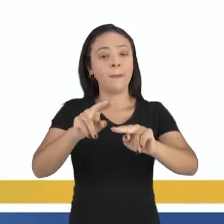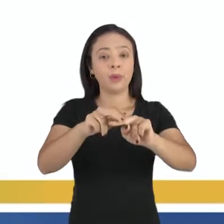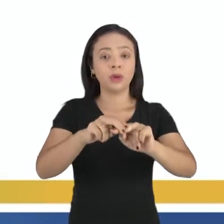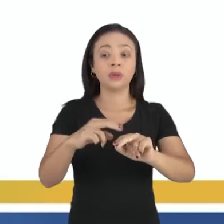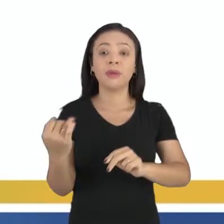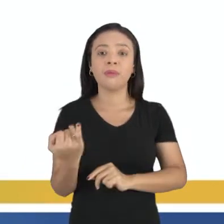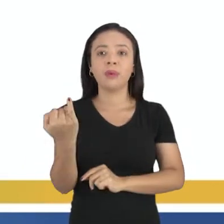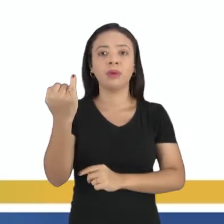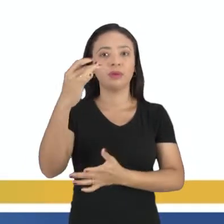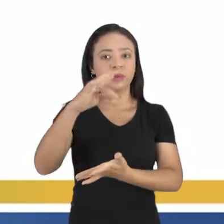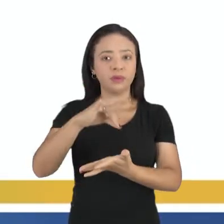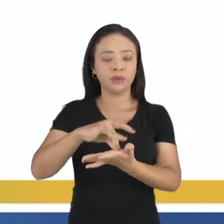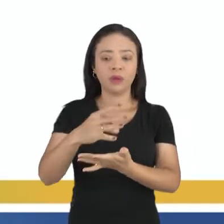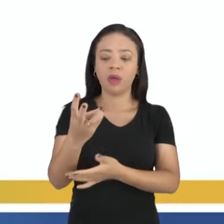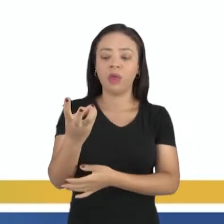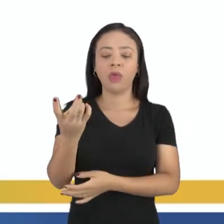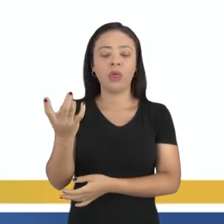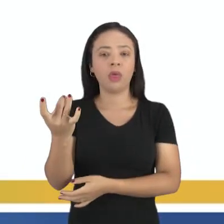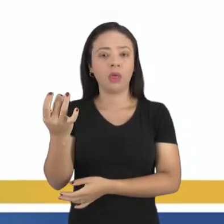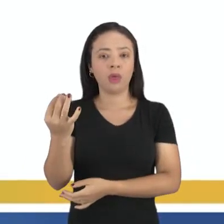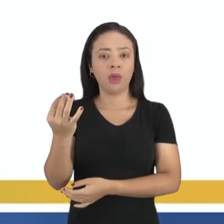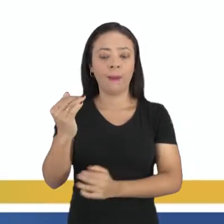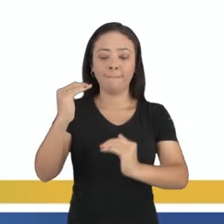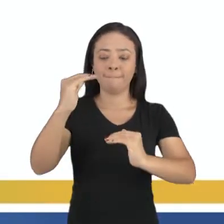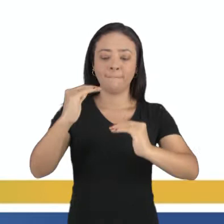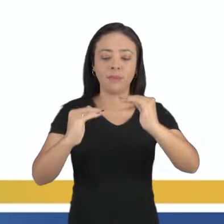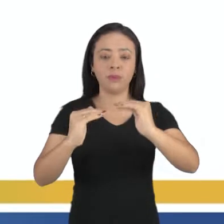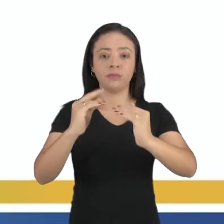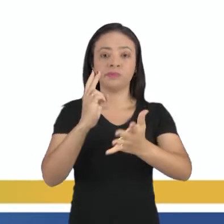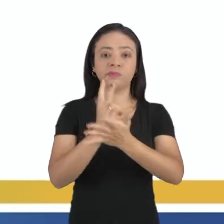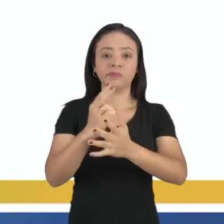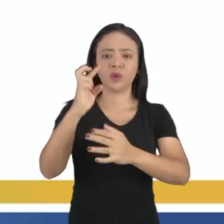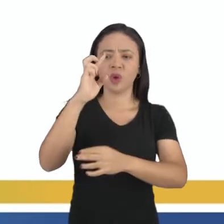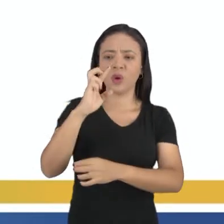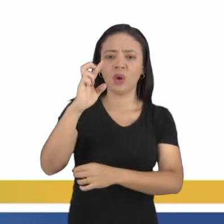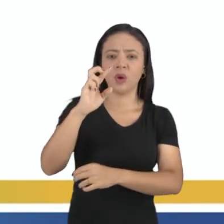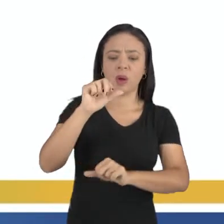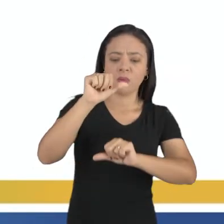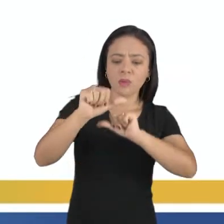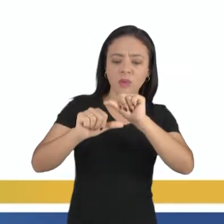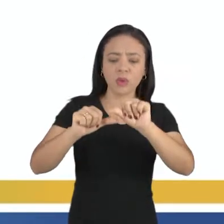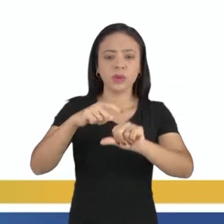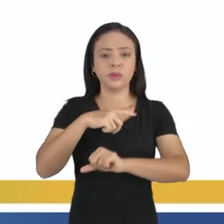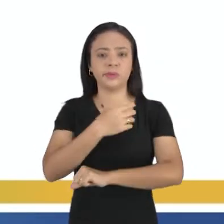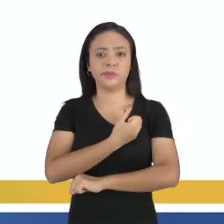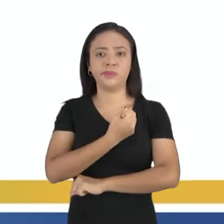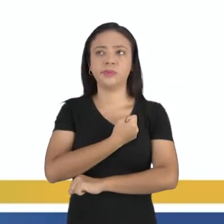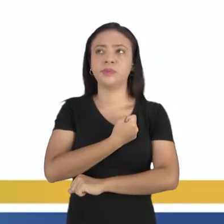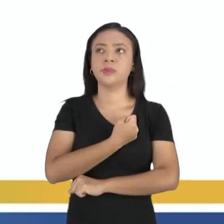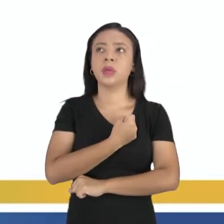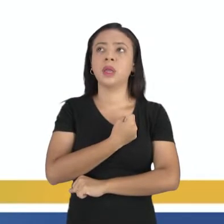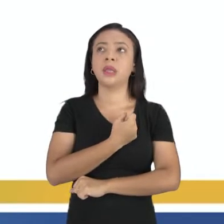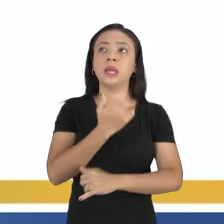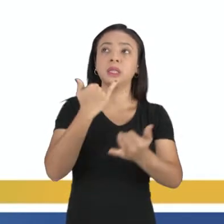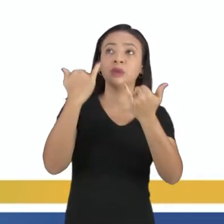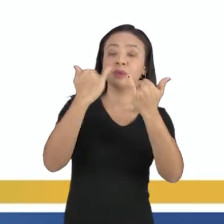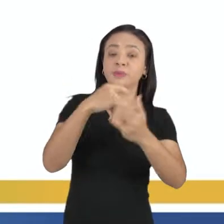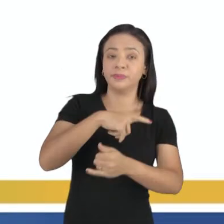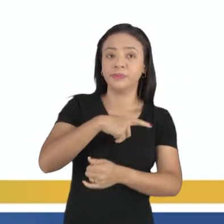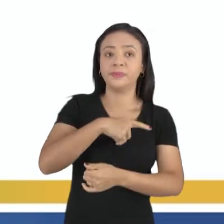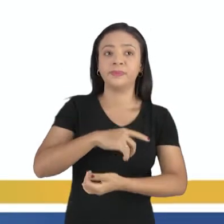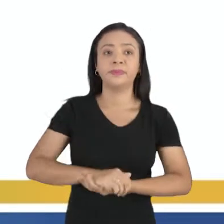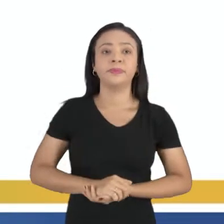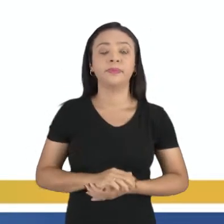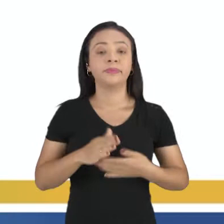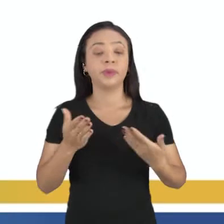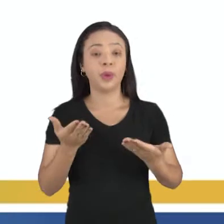muito importante, calcular a média sempre observando a variação numérica aí entre os dados representativos.